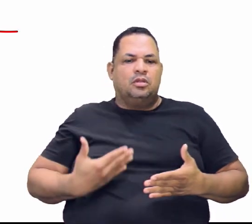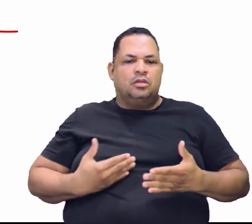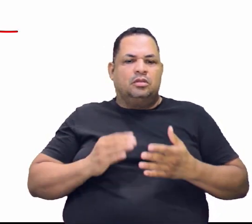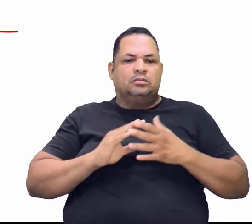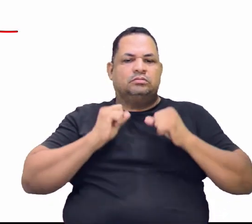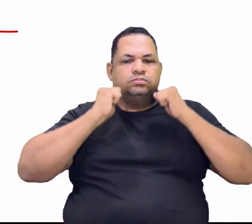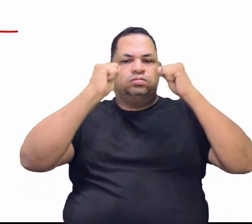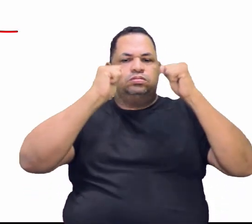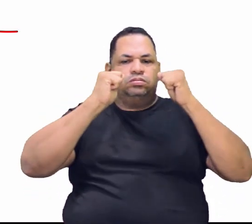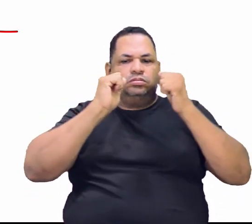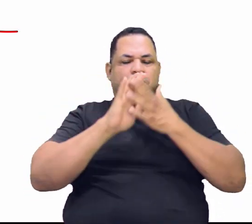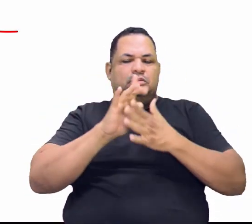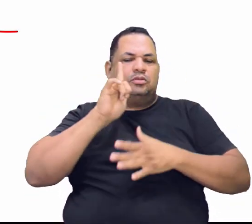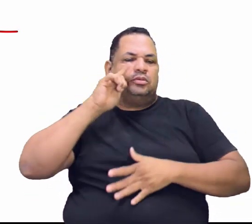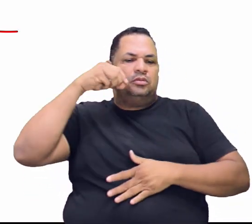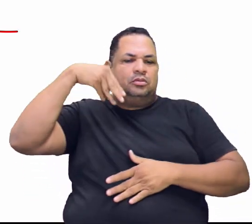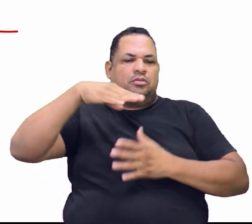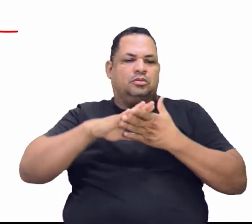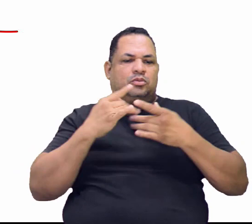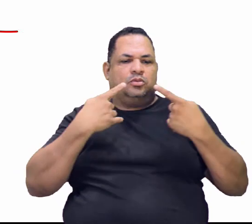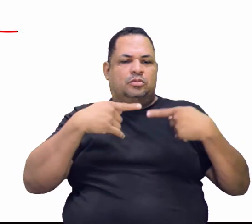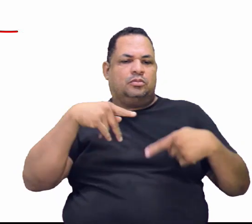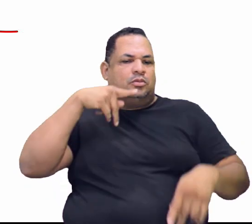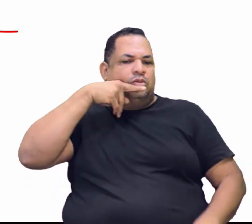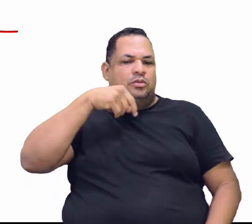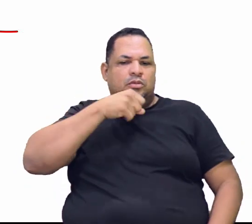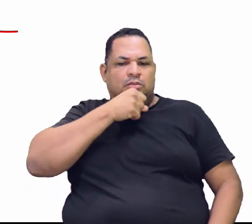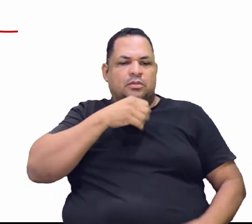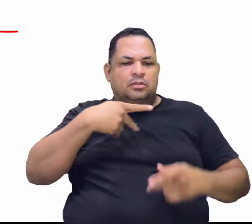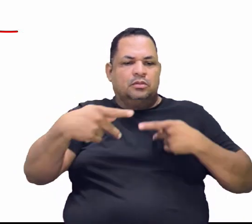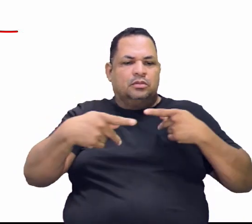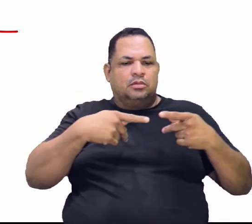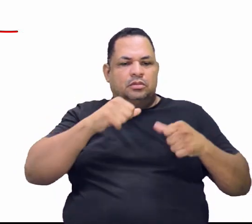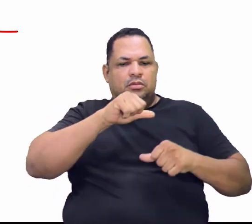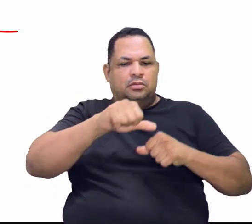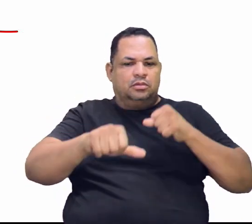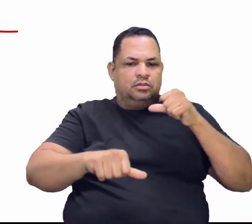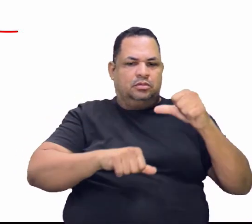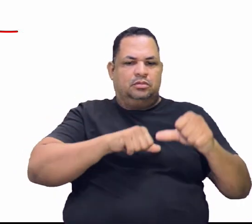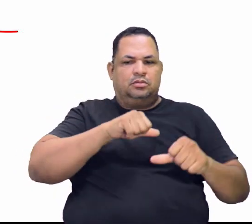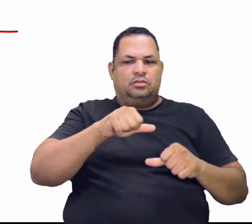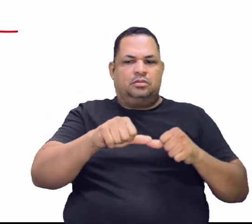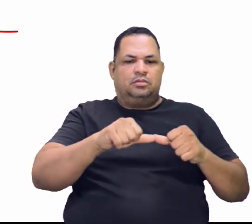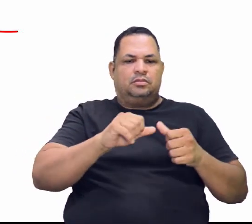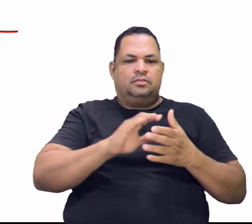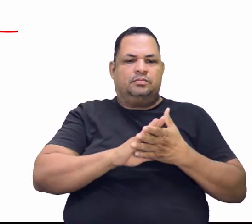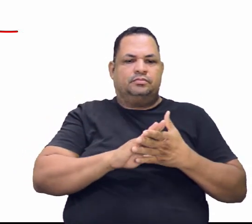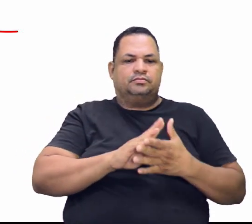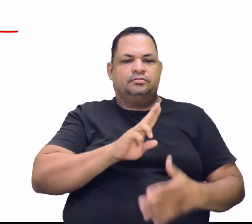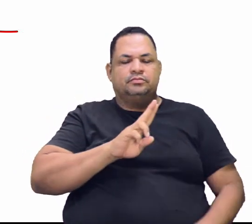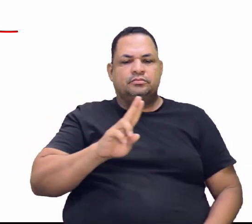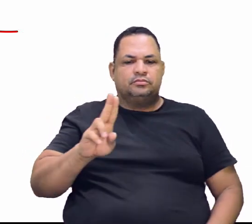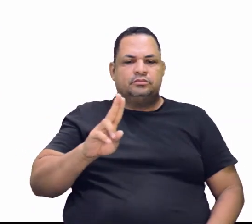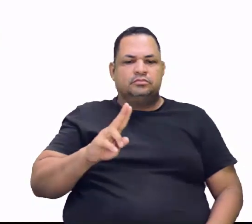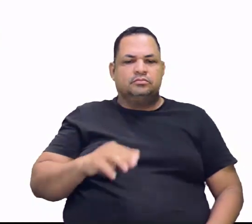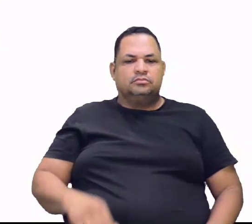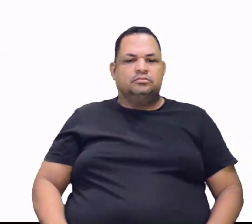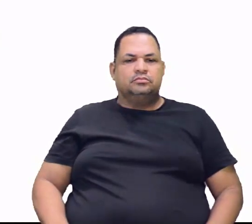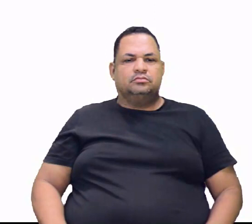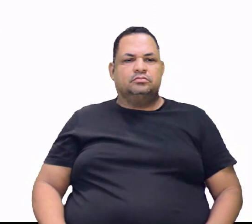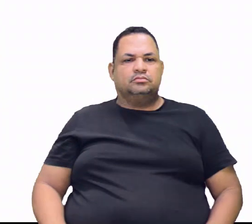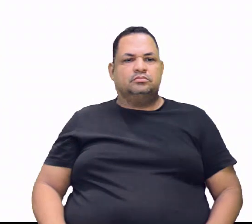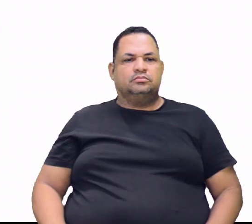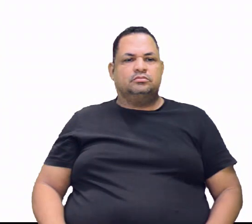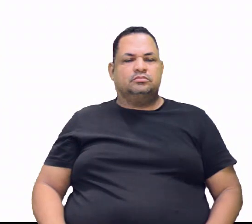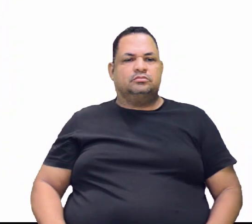ex-governador, protestam em Guajará-Mirim, em Porto Velho, contra o projeto de lei que mudou o nome do